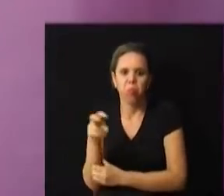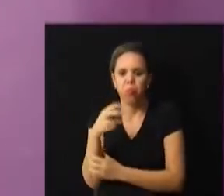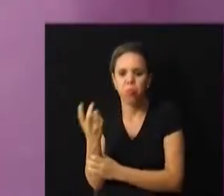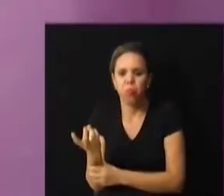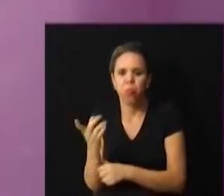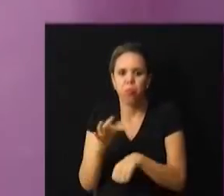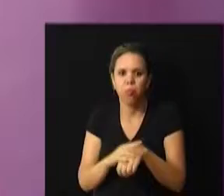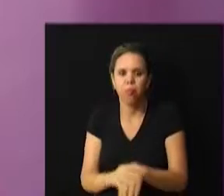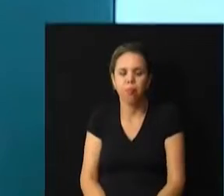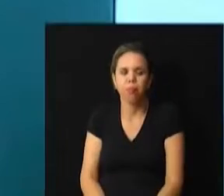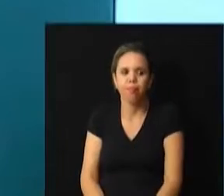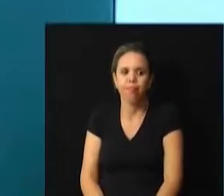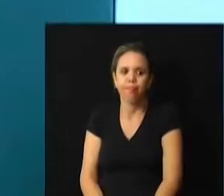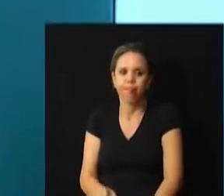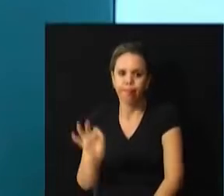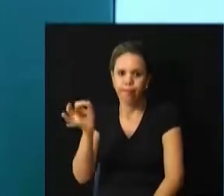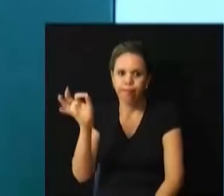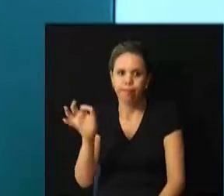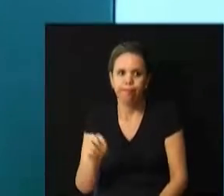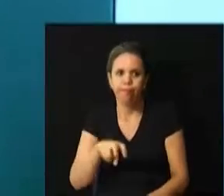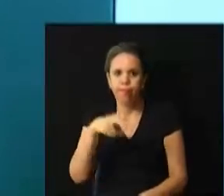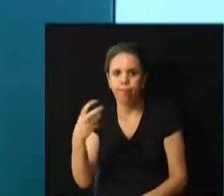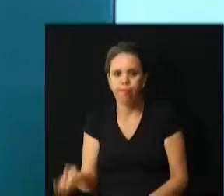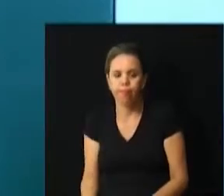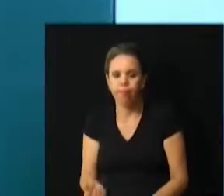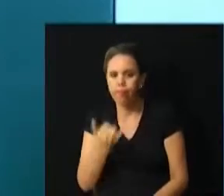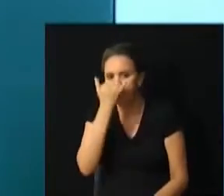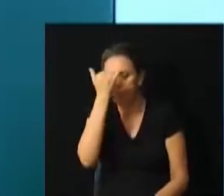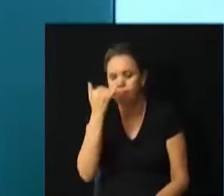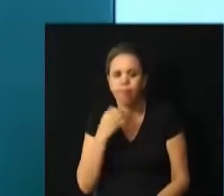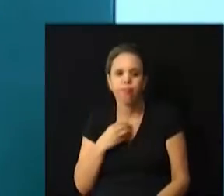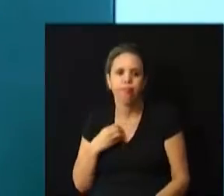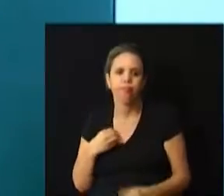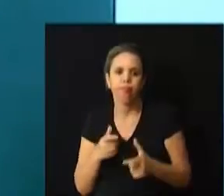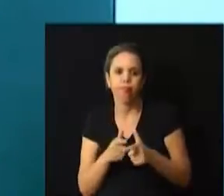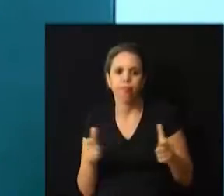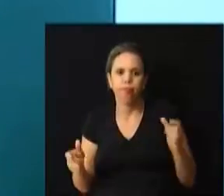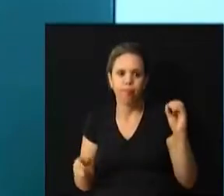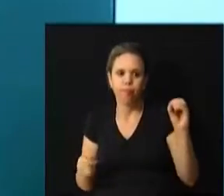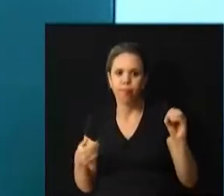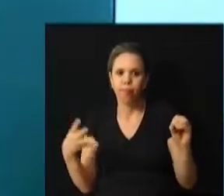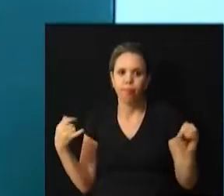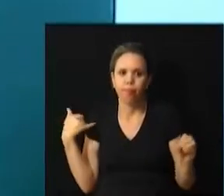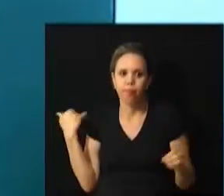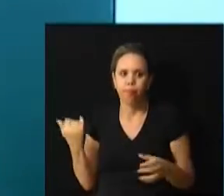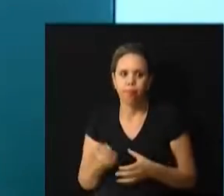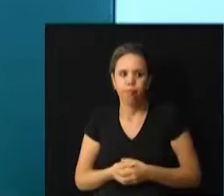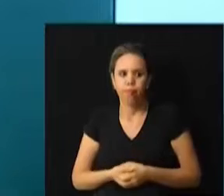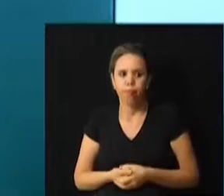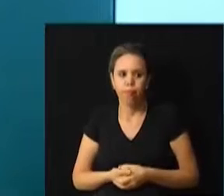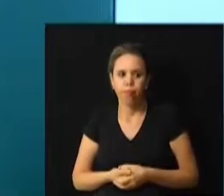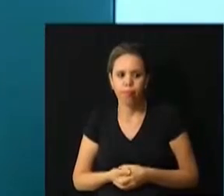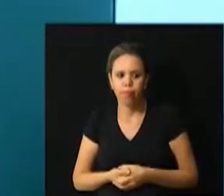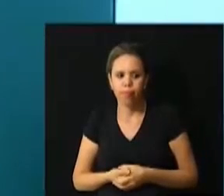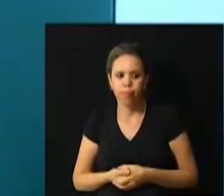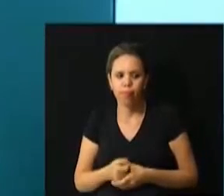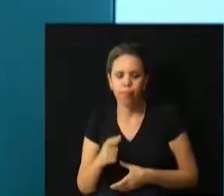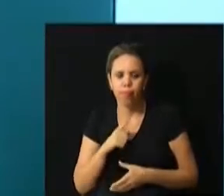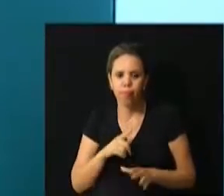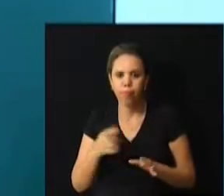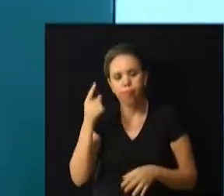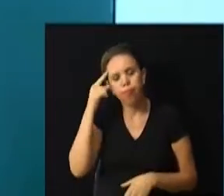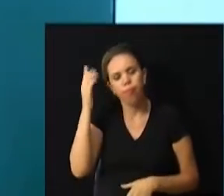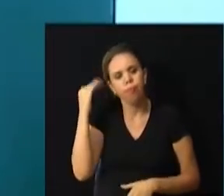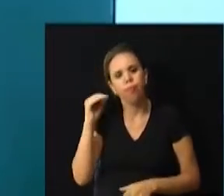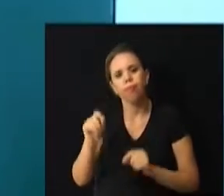repente cai. Isso, realmente, quedas é o acidente mais prevalente de 0 a 14 anos, né?